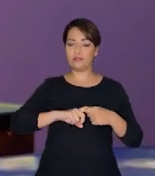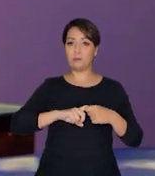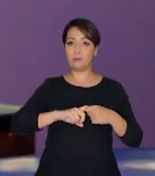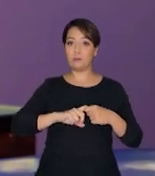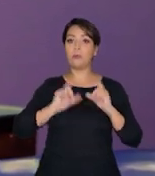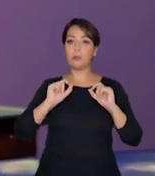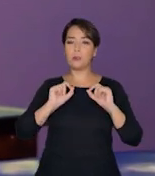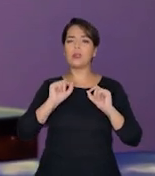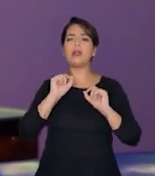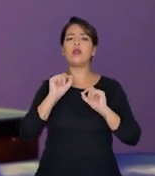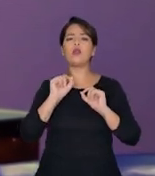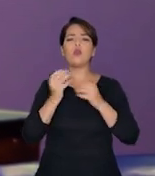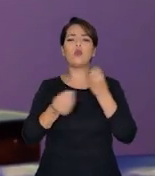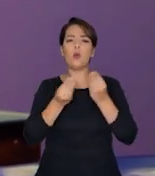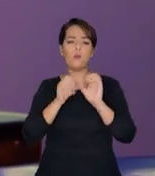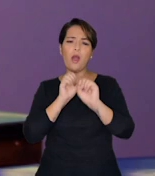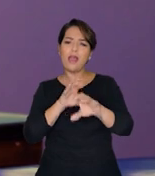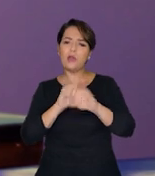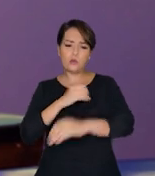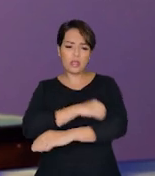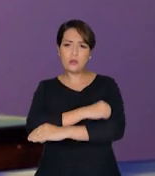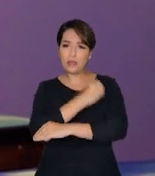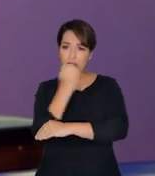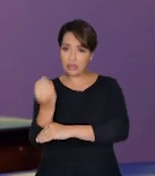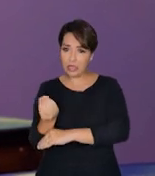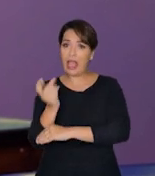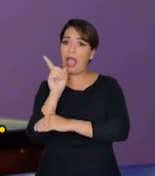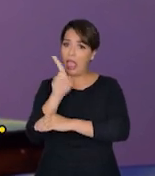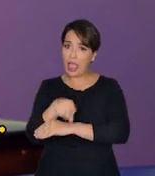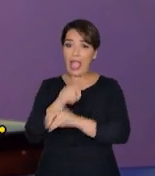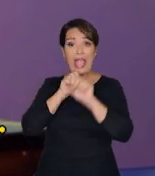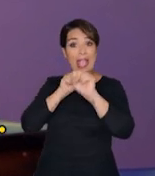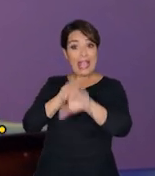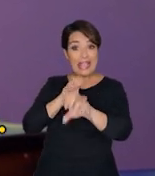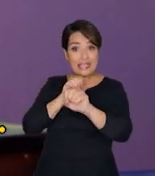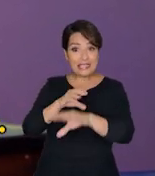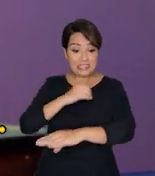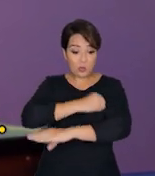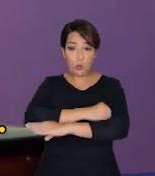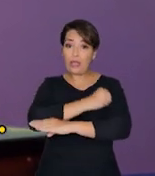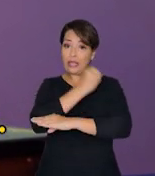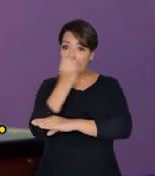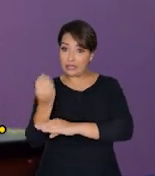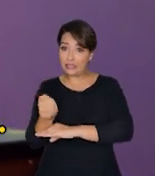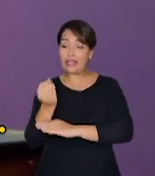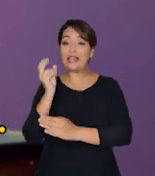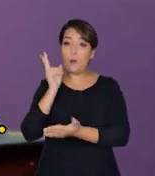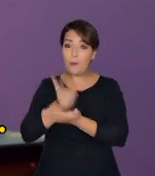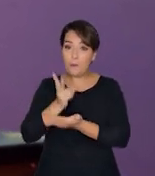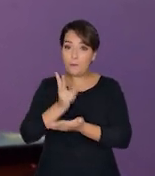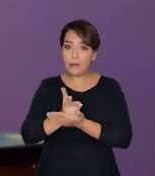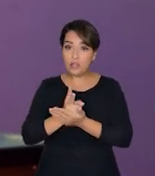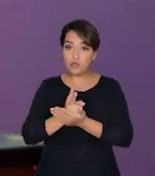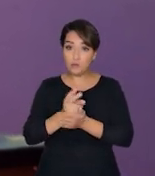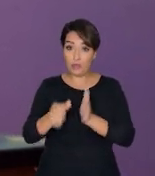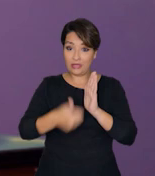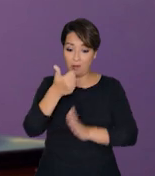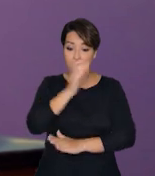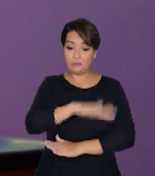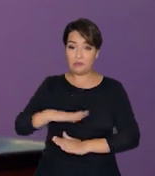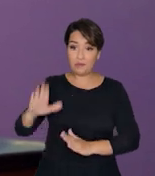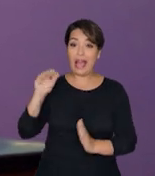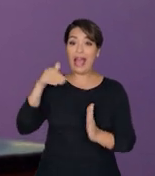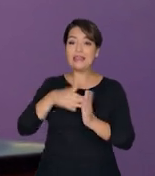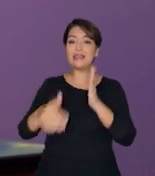educação integral. Deixa eu te contar o que é isso. É ensino integral, desde a primeira infância até o primeiro emprego. Mas com aula de